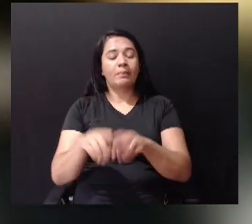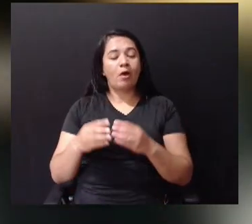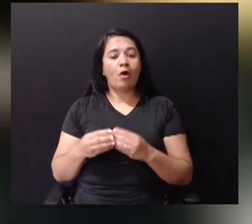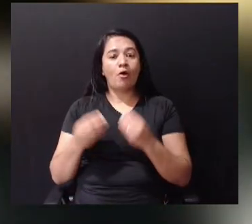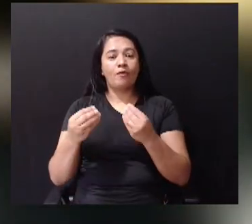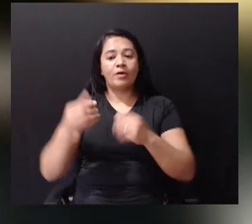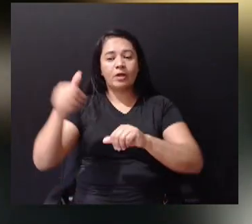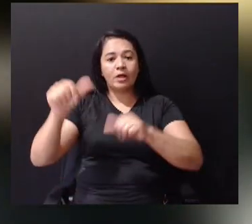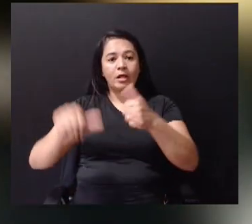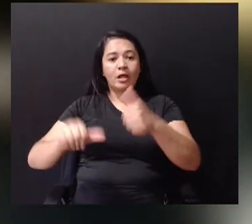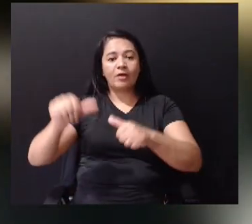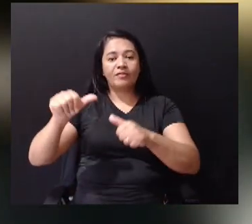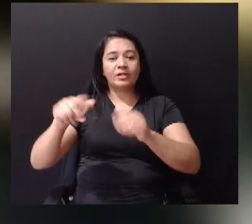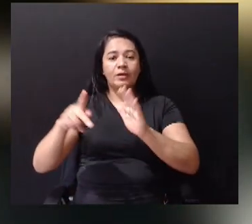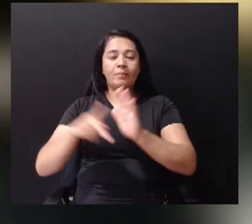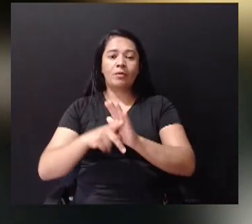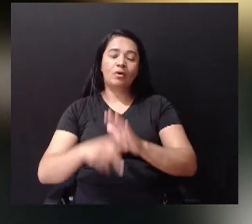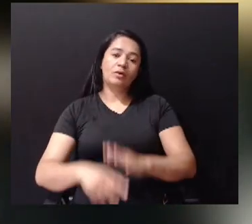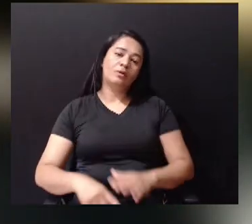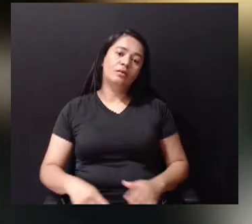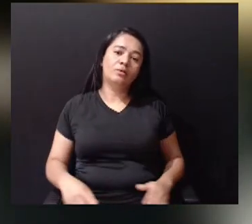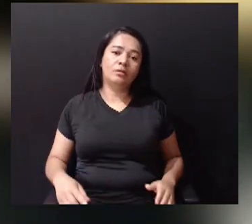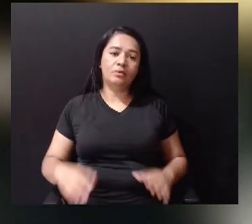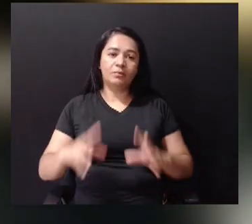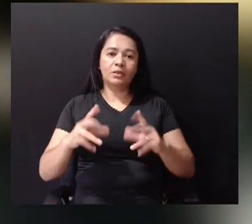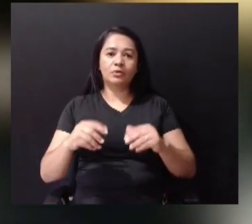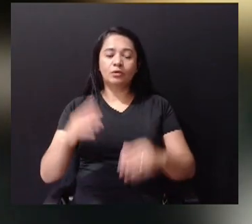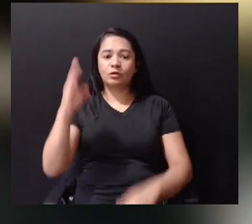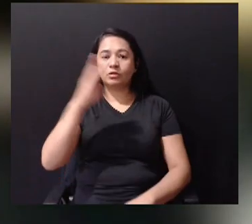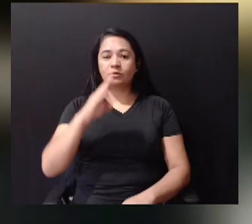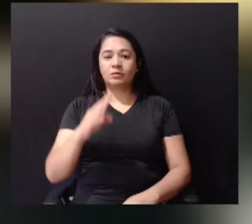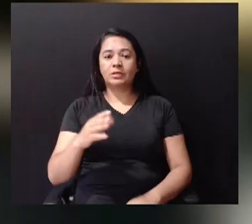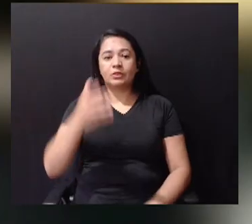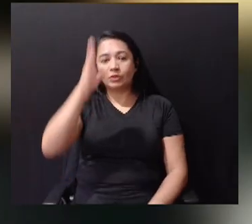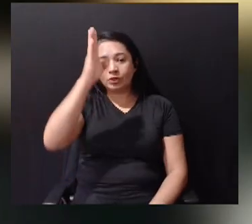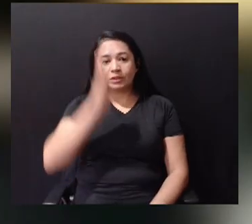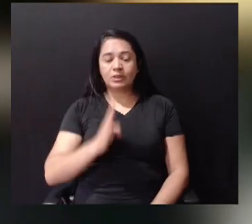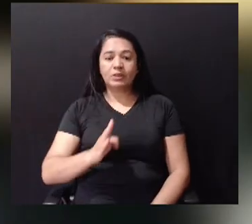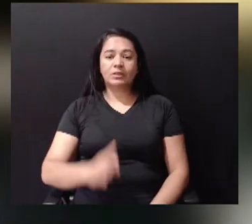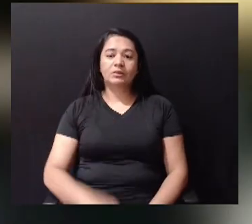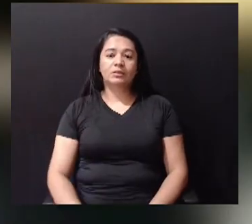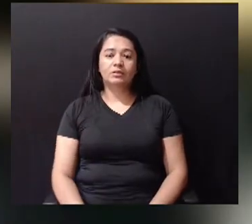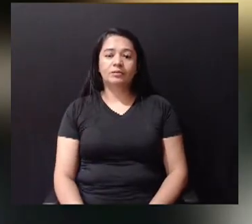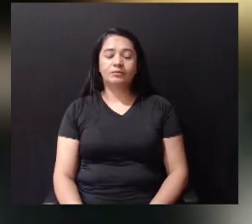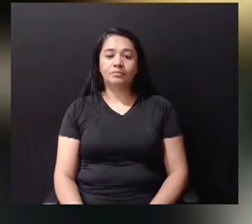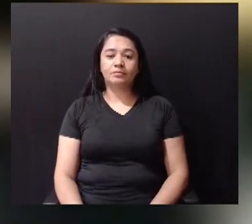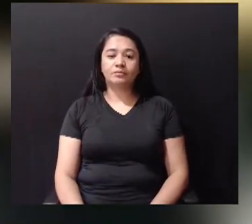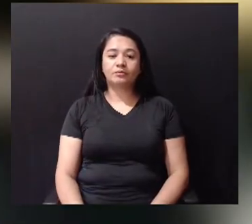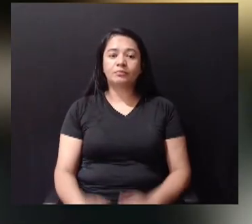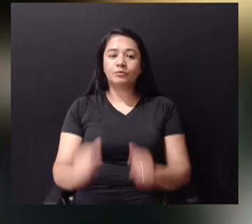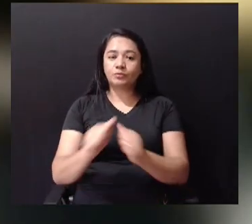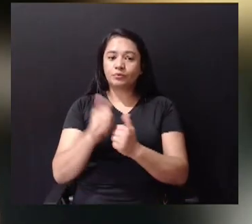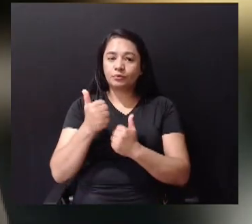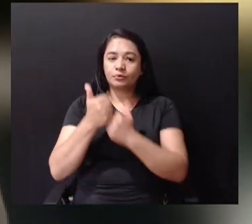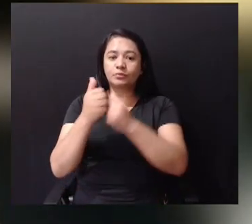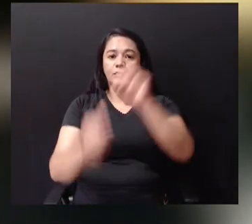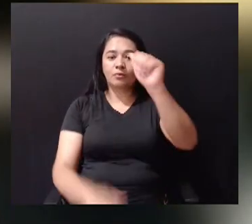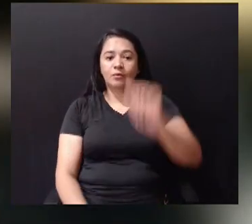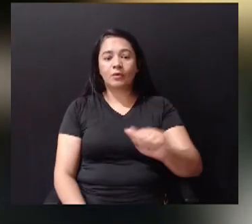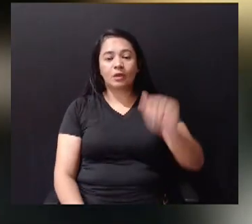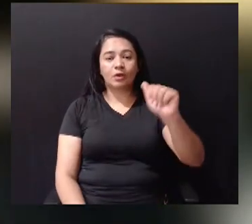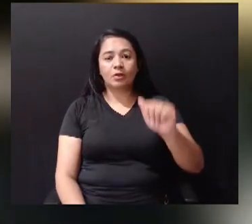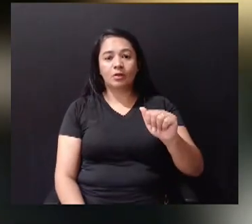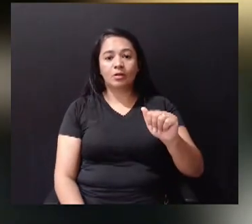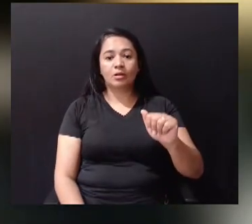da parte molecular para todo o Brasil sem custo, por exemplo, através do suporte de uma associação, o qual chamada TUCA, que a